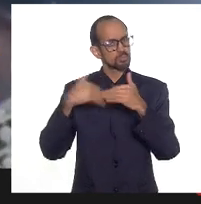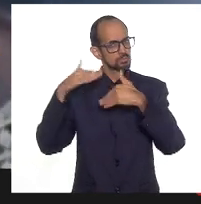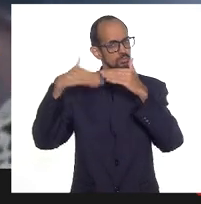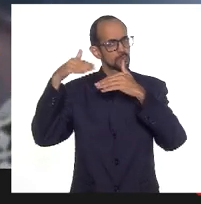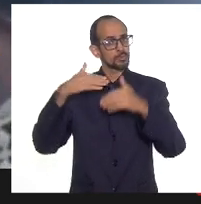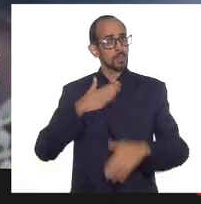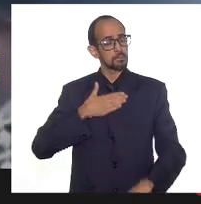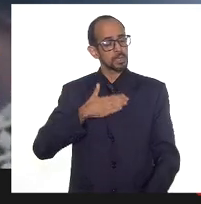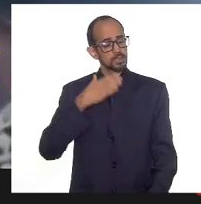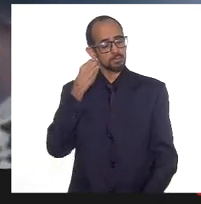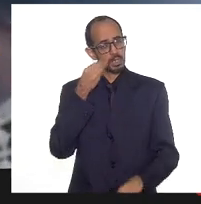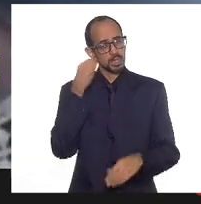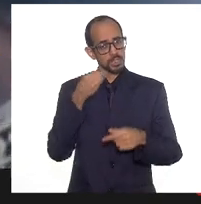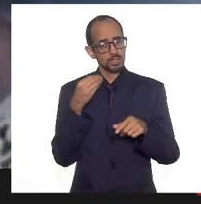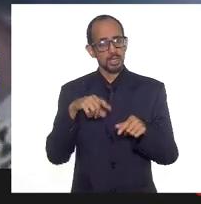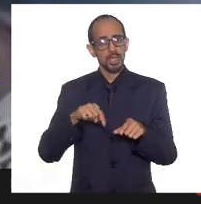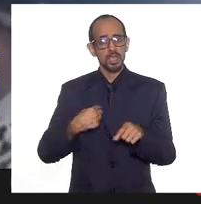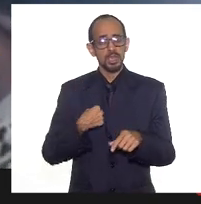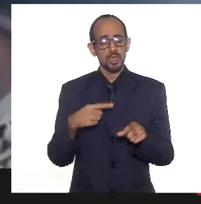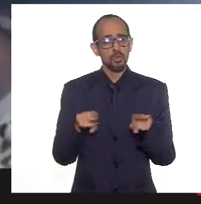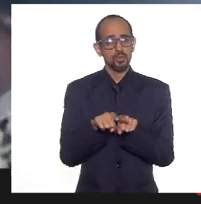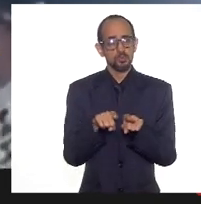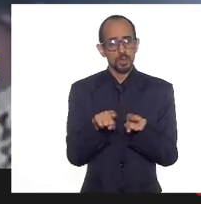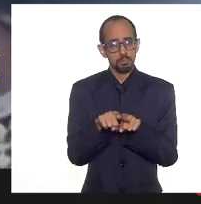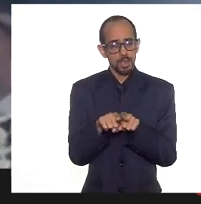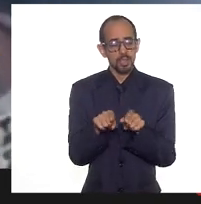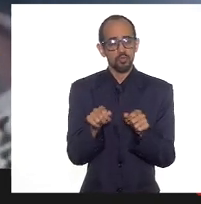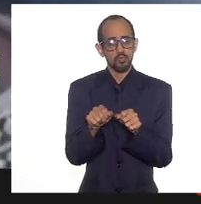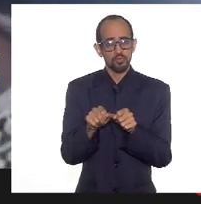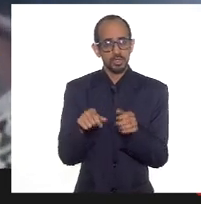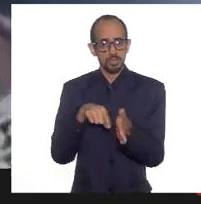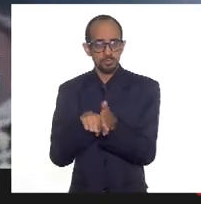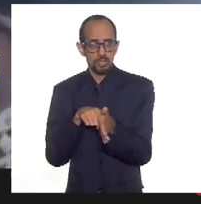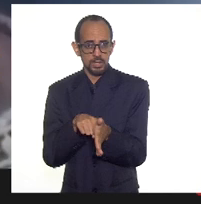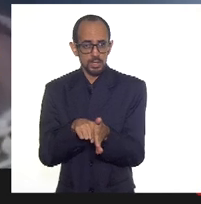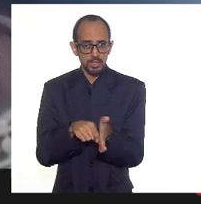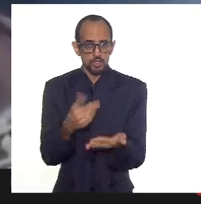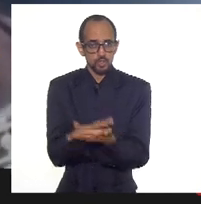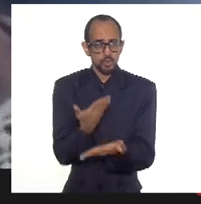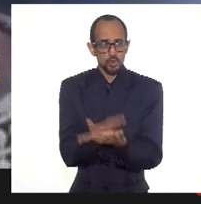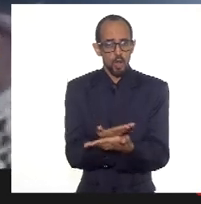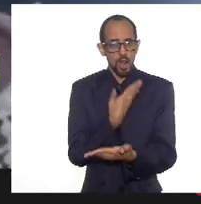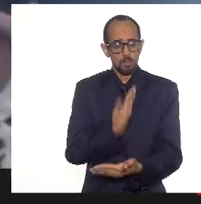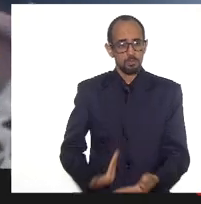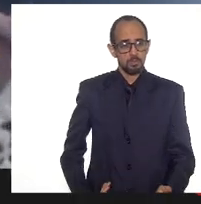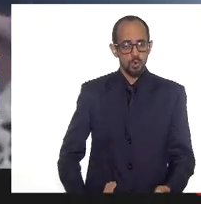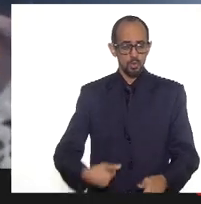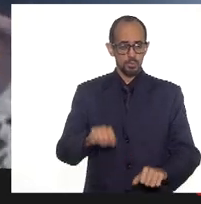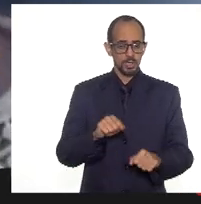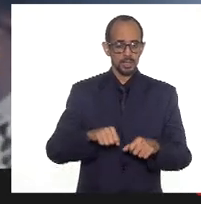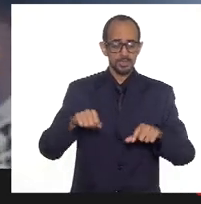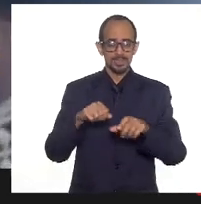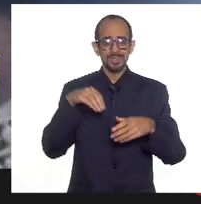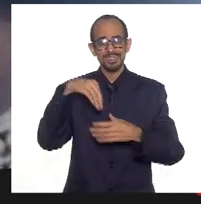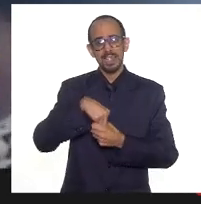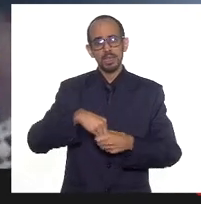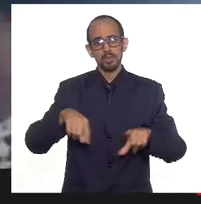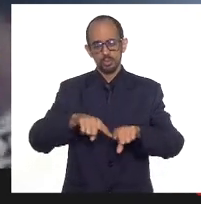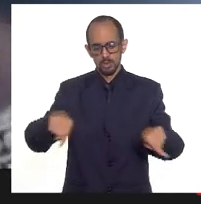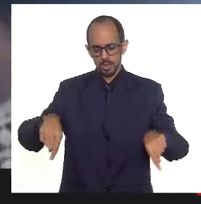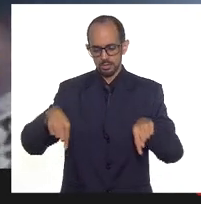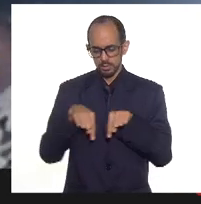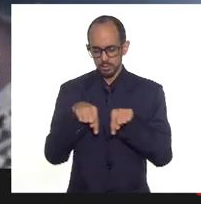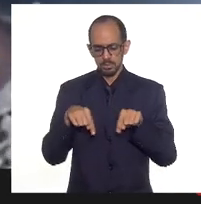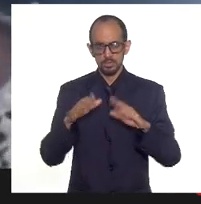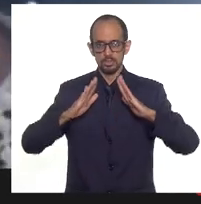eu realizei pesquisas em escolas públicas voltadas a pensar os conflitos religiosos no âmbito das escolas, seja